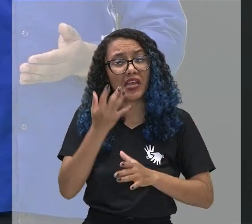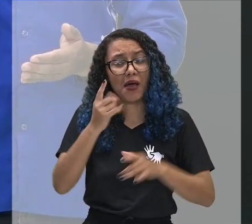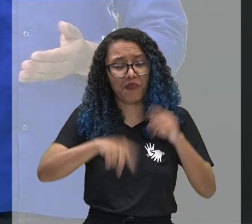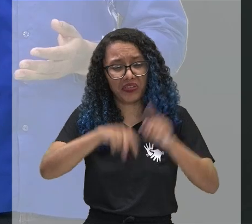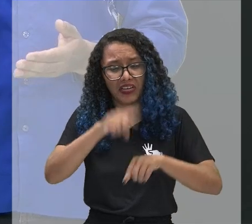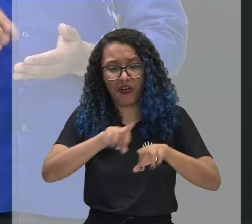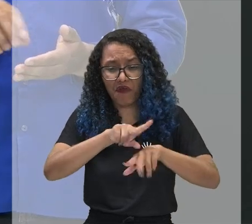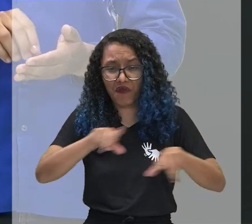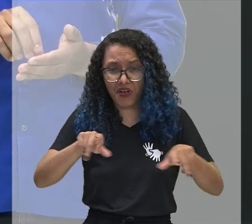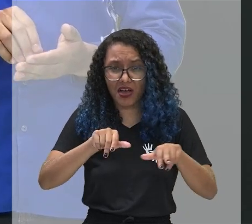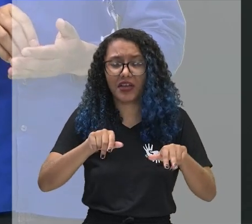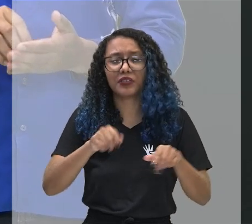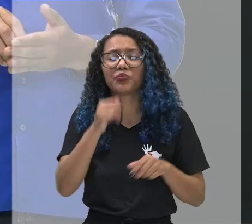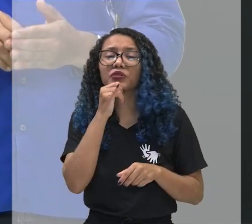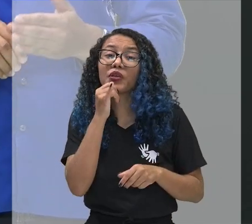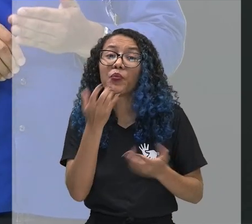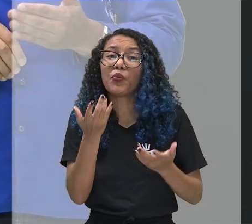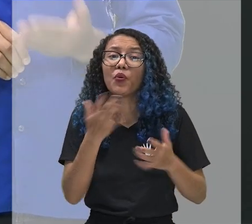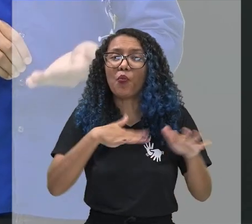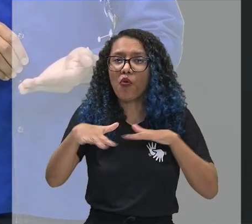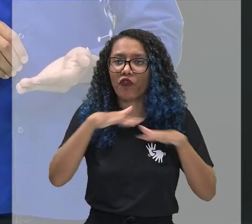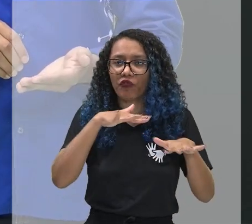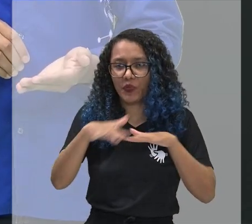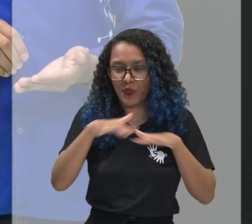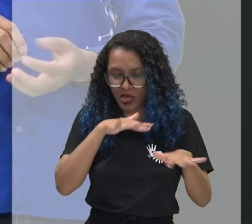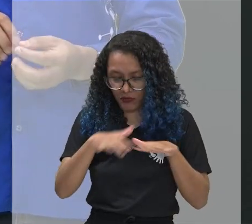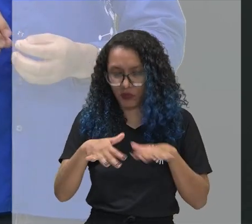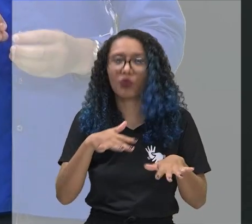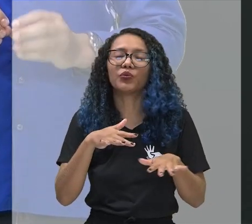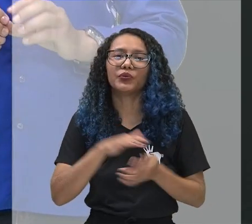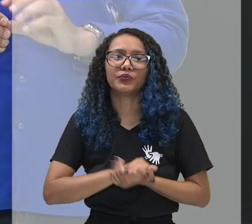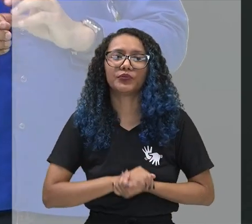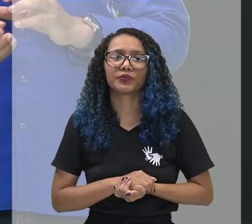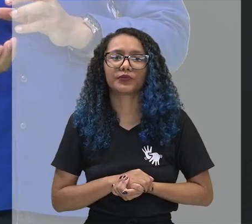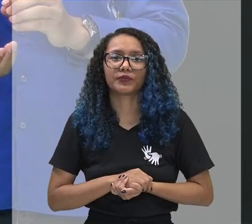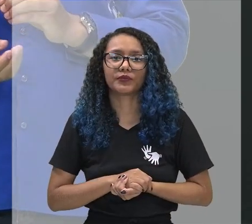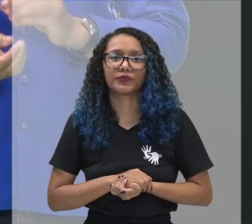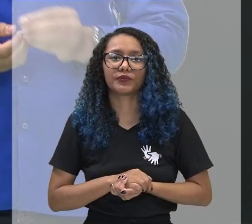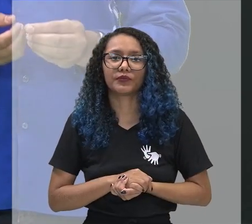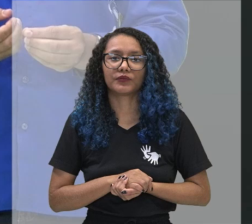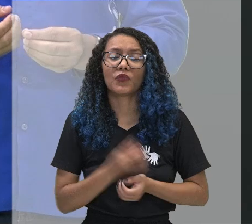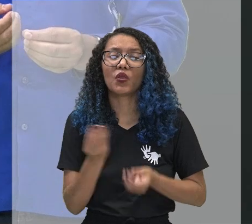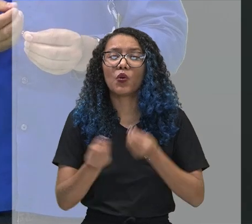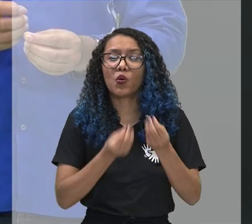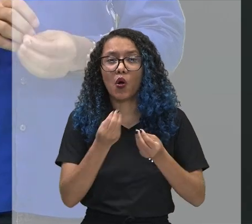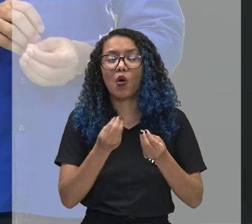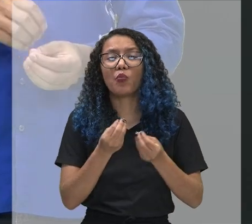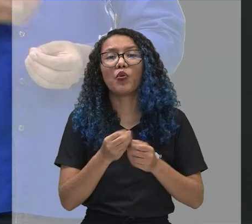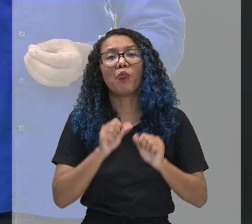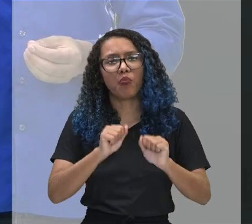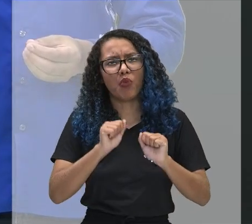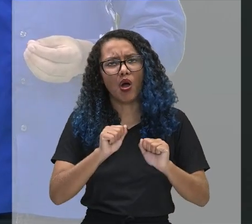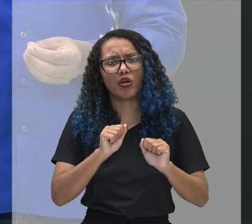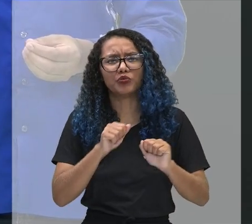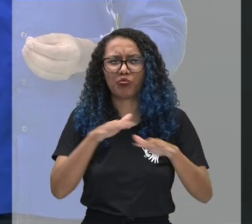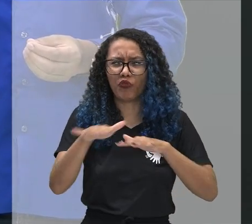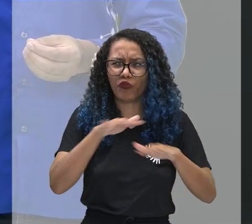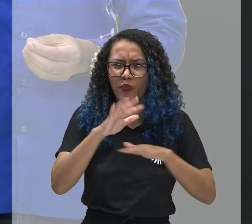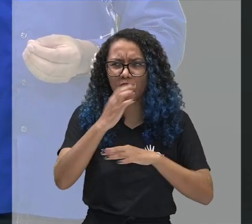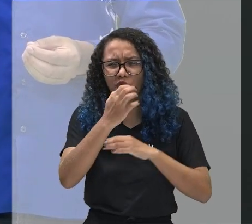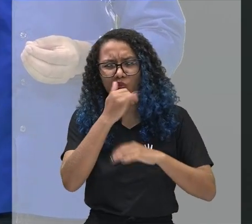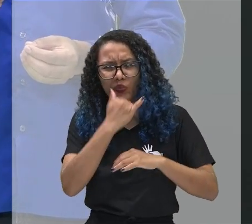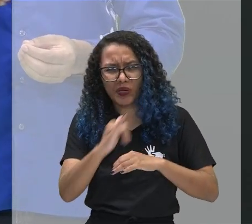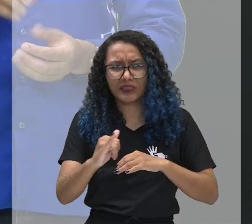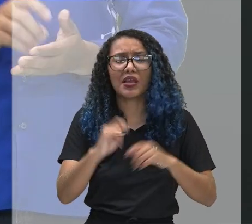produzir movimento, falando de forma fisicamente, né? A partir dessa excitação elétrica a gente consegue produzir